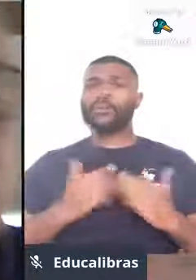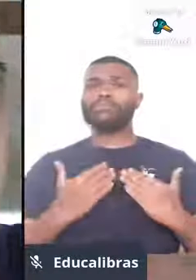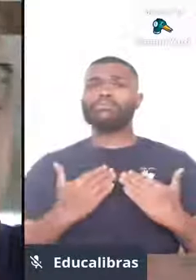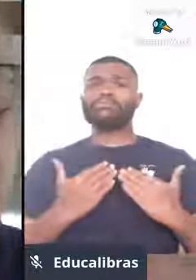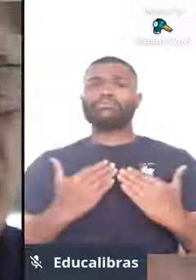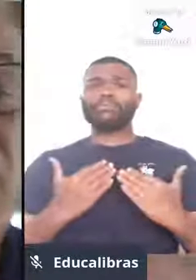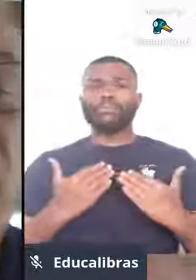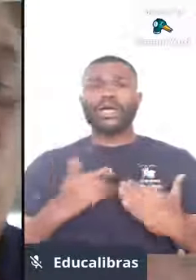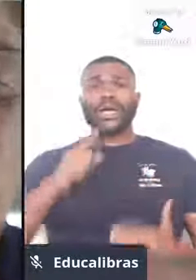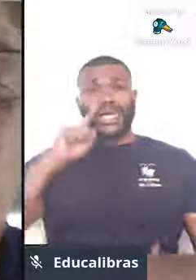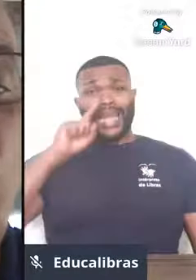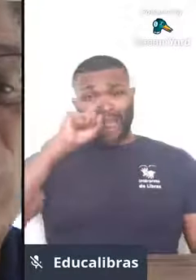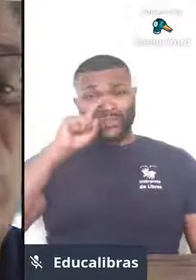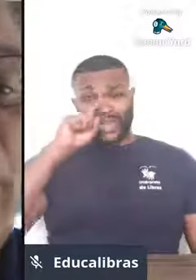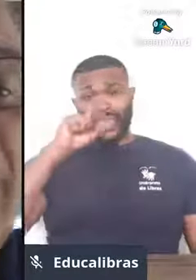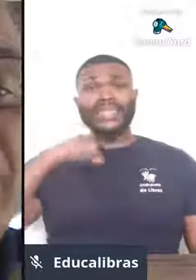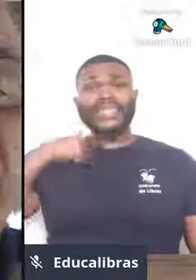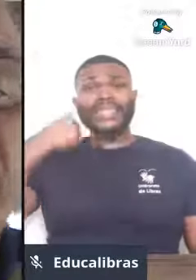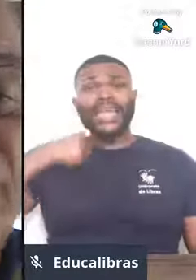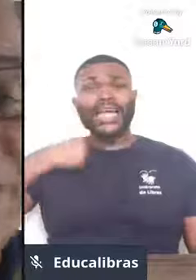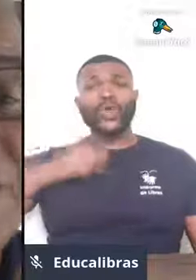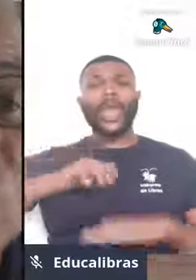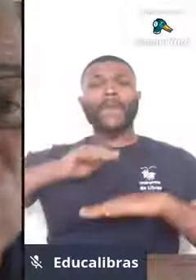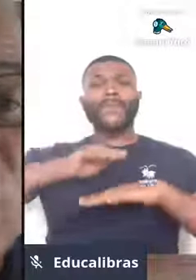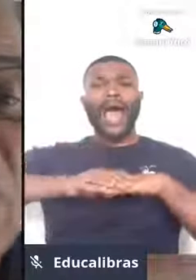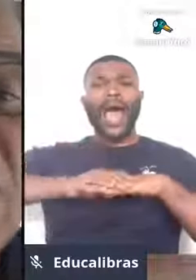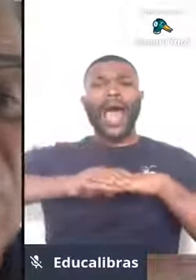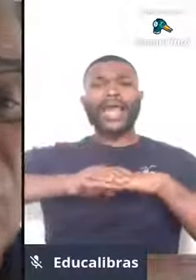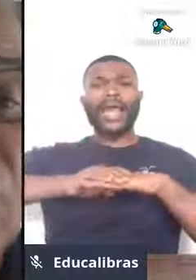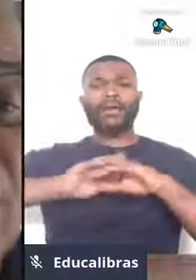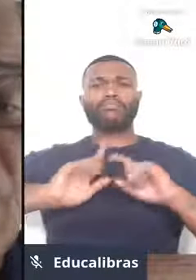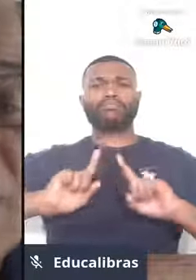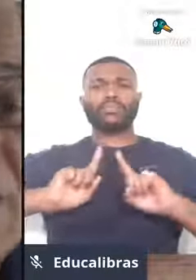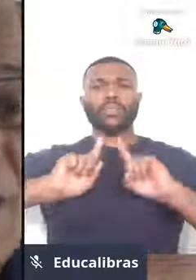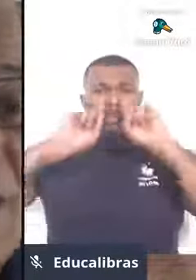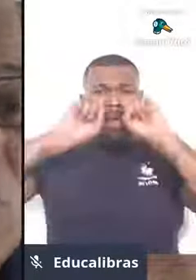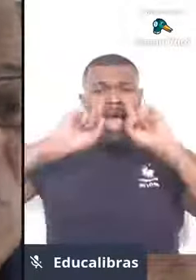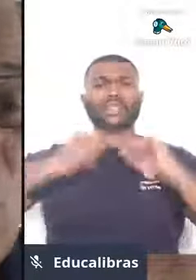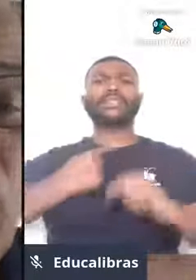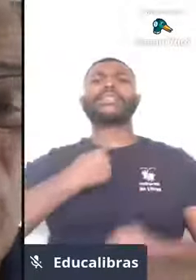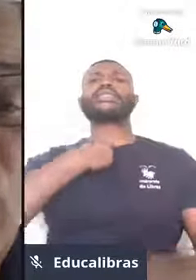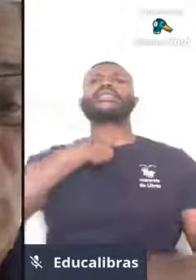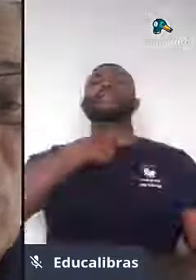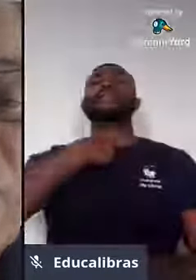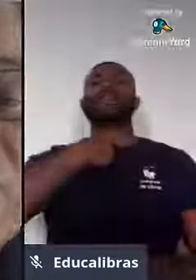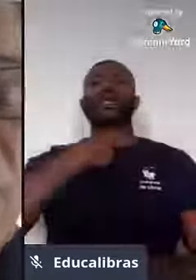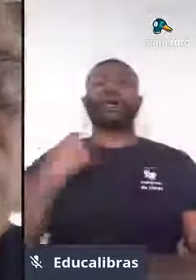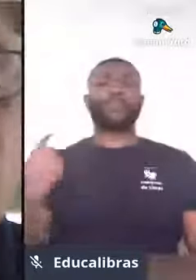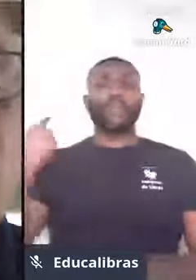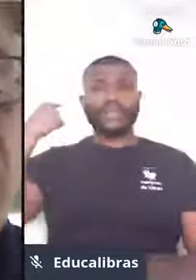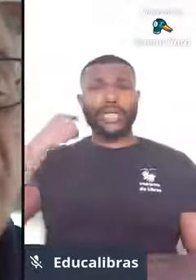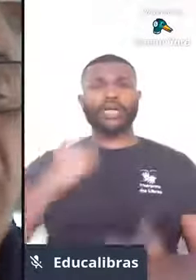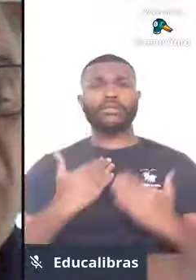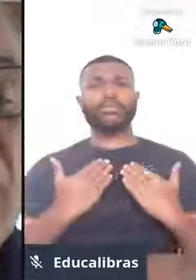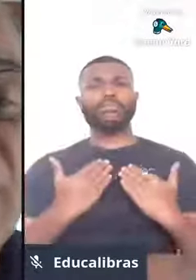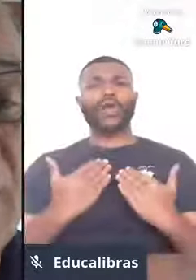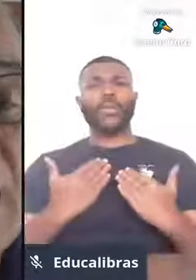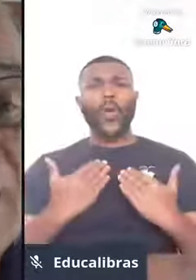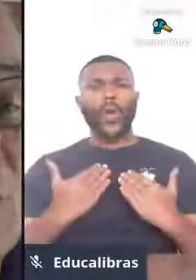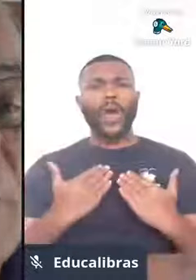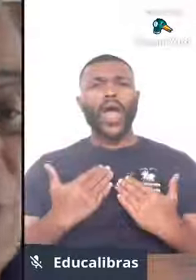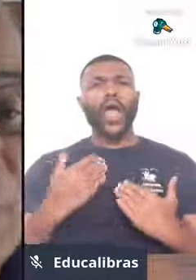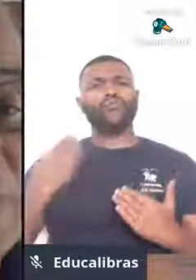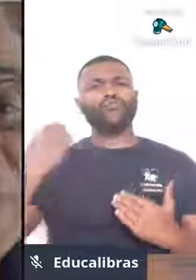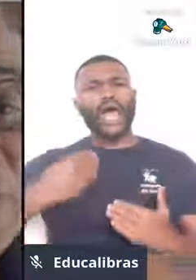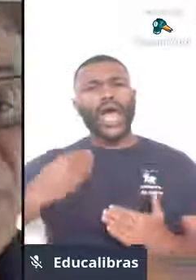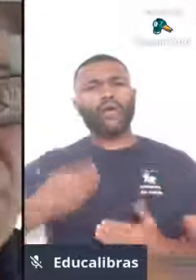exemplo, que ficou entubada, fez traqueostomia há muito tempo, tem um pulmão um pouco mais fraco. O diafragma, até o